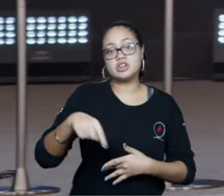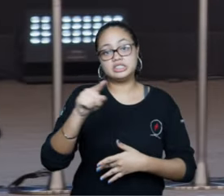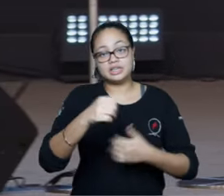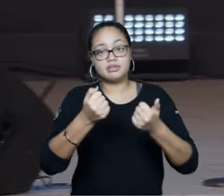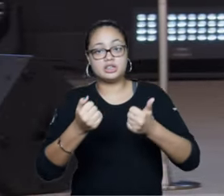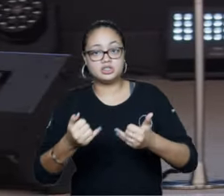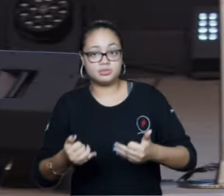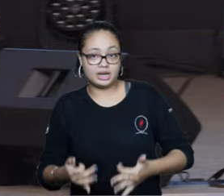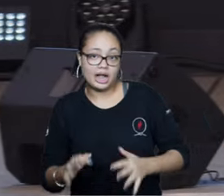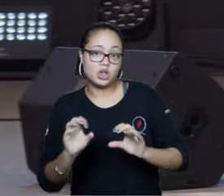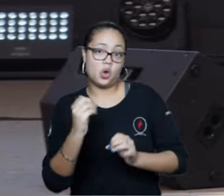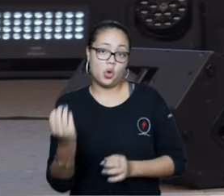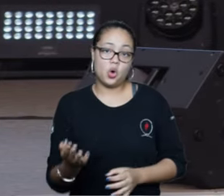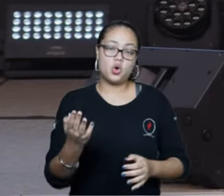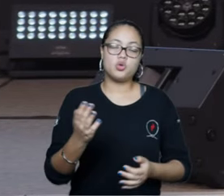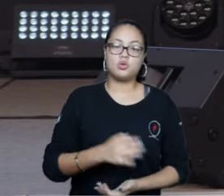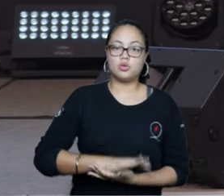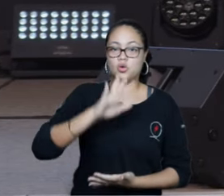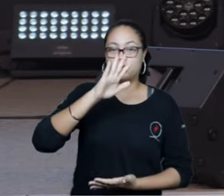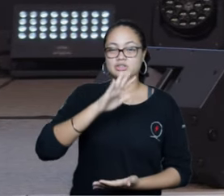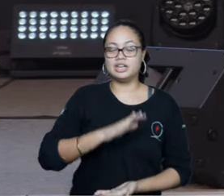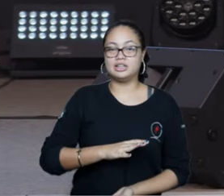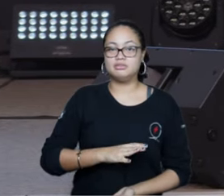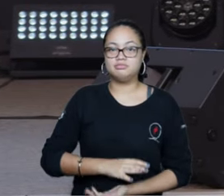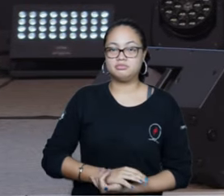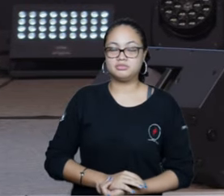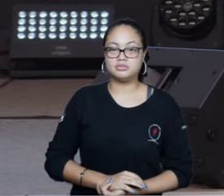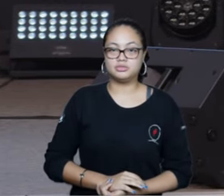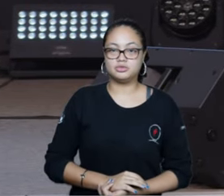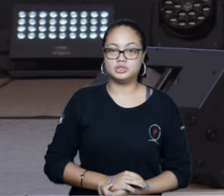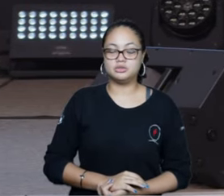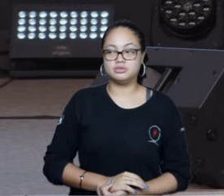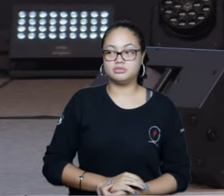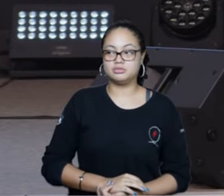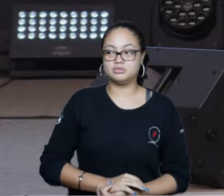condenado isso é um negócio sério para caramba